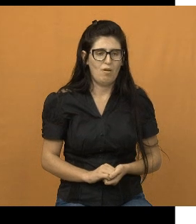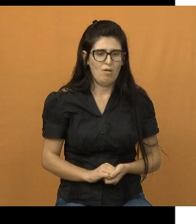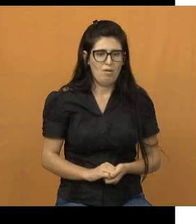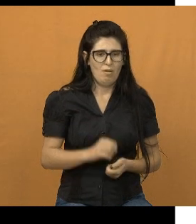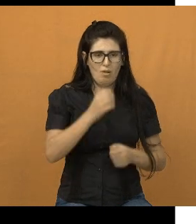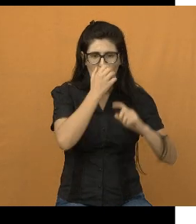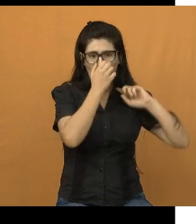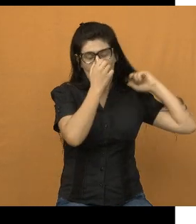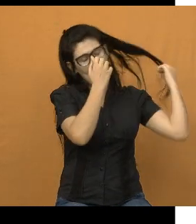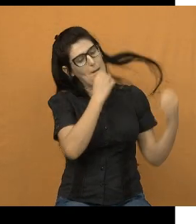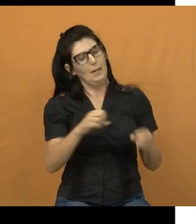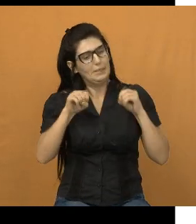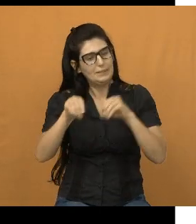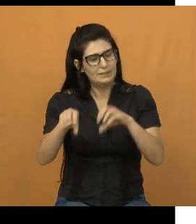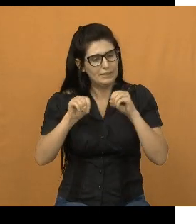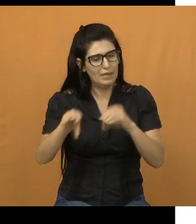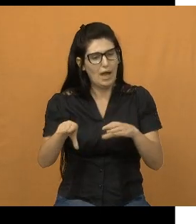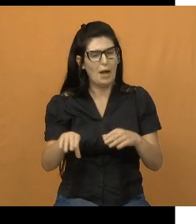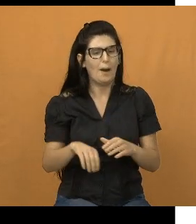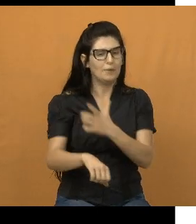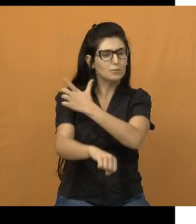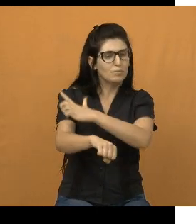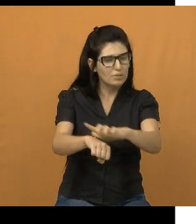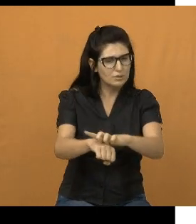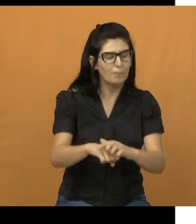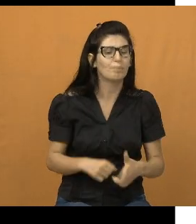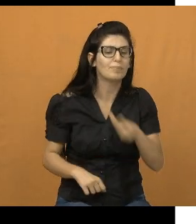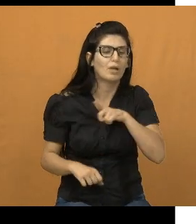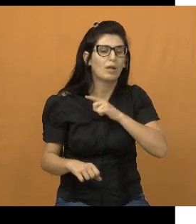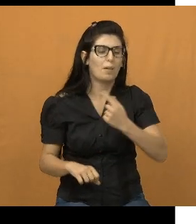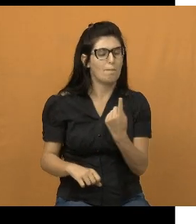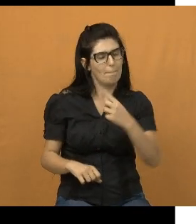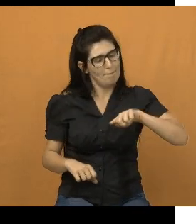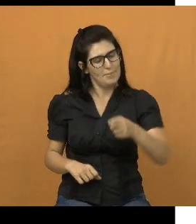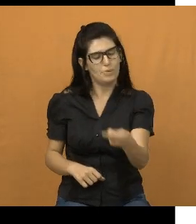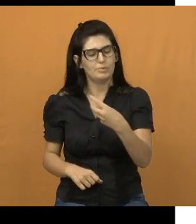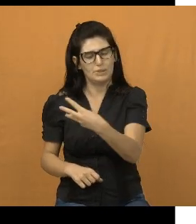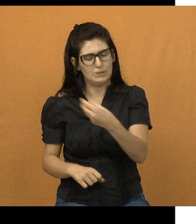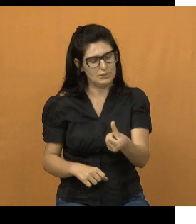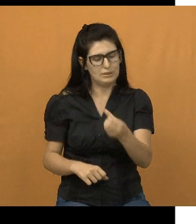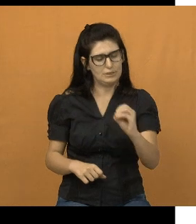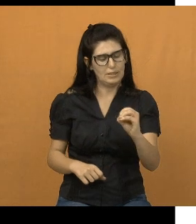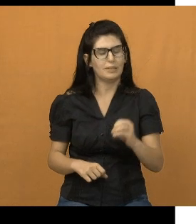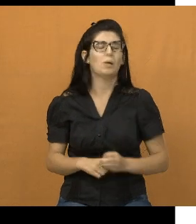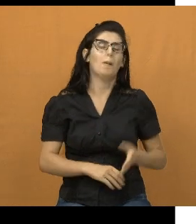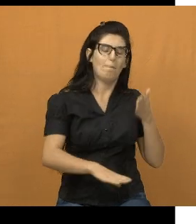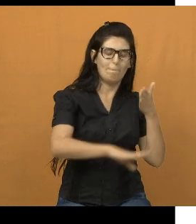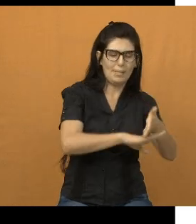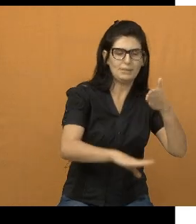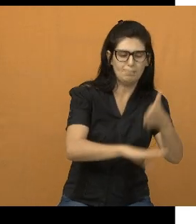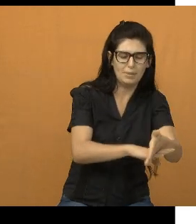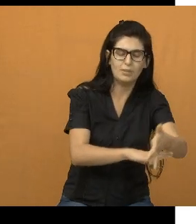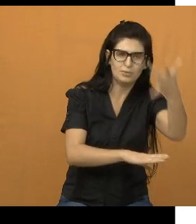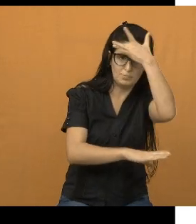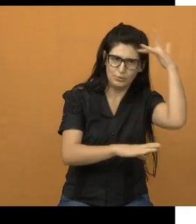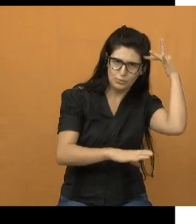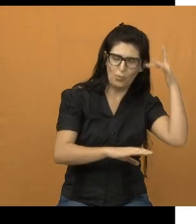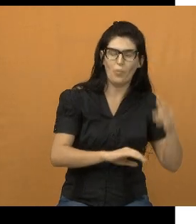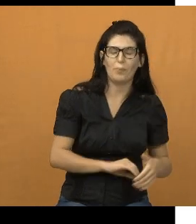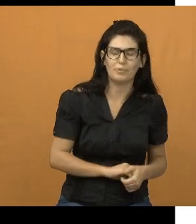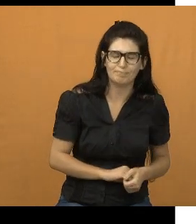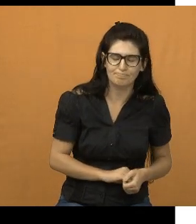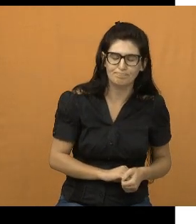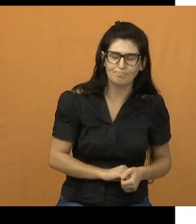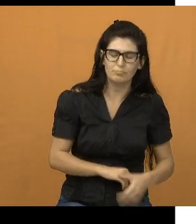As ações educativas, nós tivemos 1.360 participantes